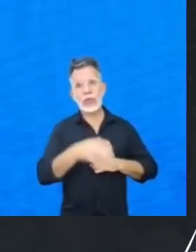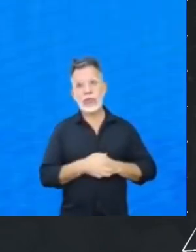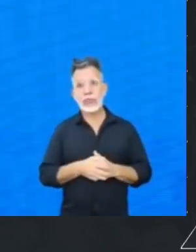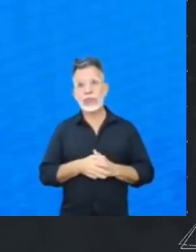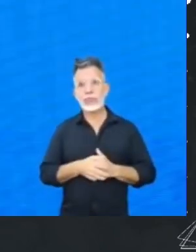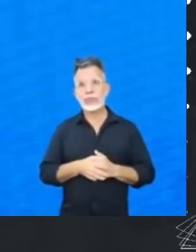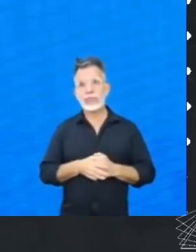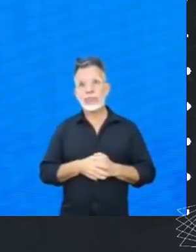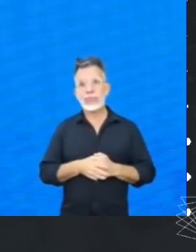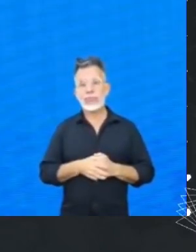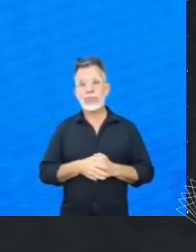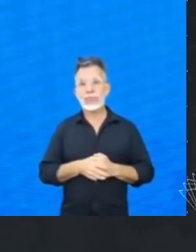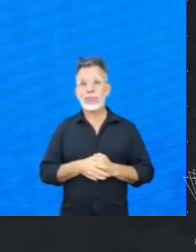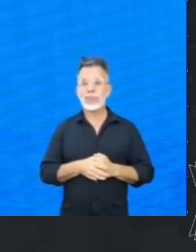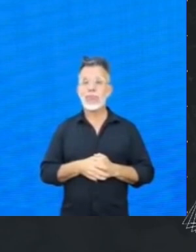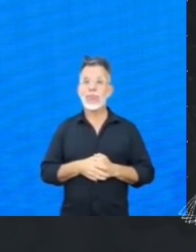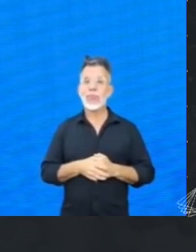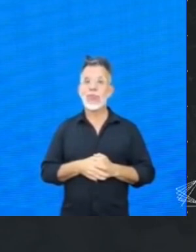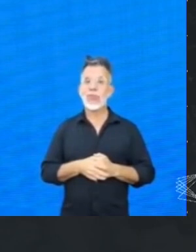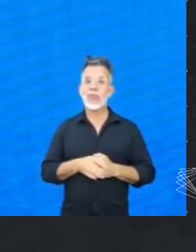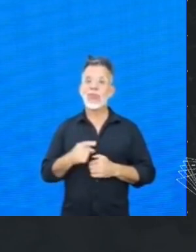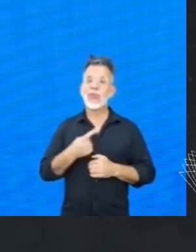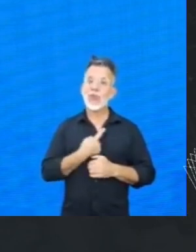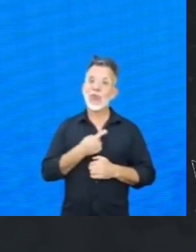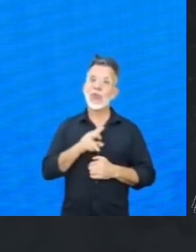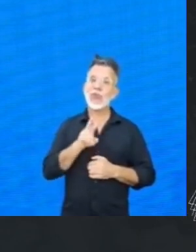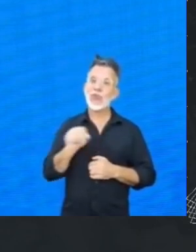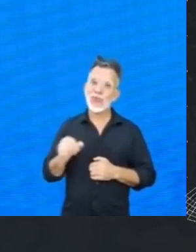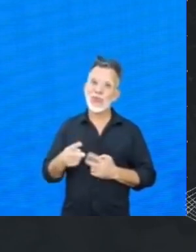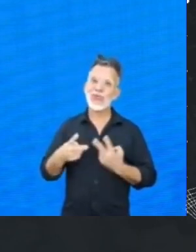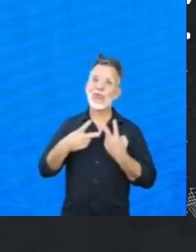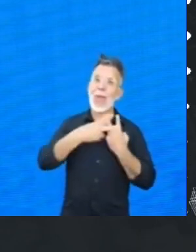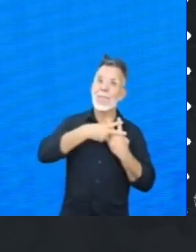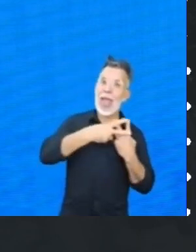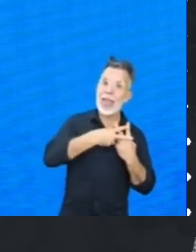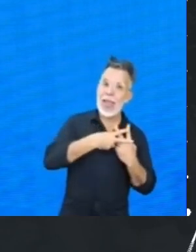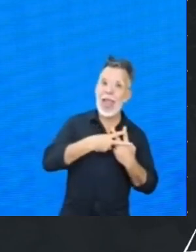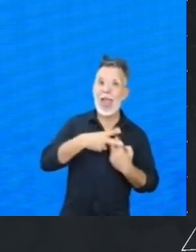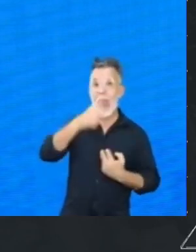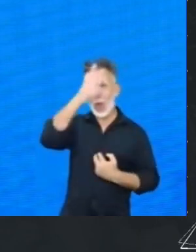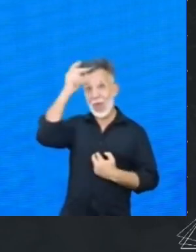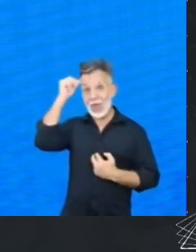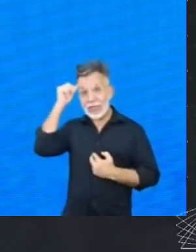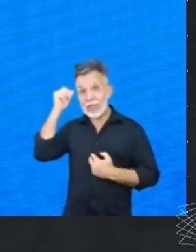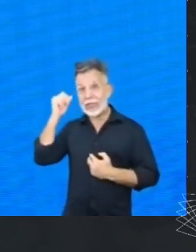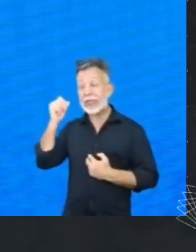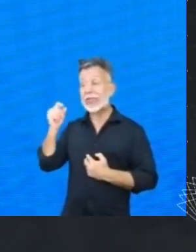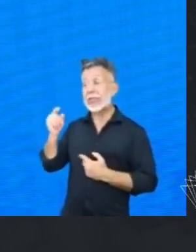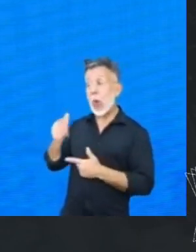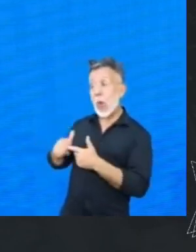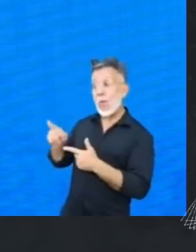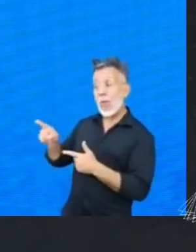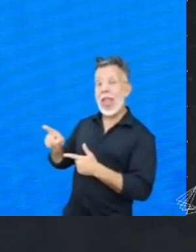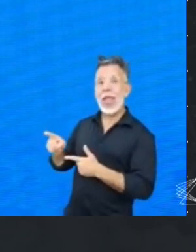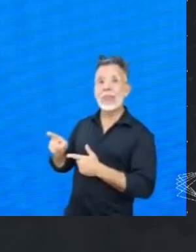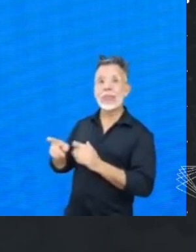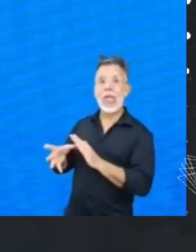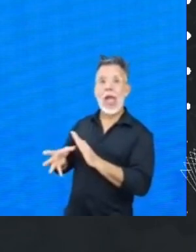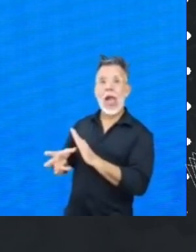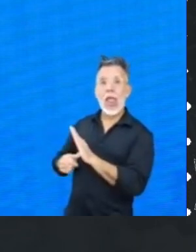Nós vamos prender o prefeito por envolvimento com o problema de creche. Isso não é da ofensa, tem que ouvir. Ele não gosta de